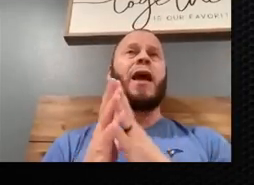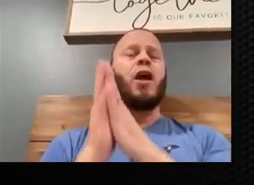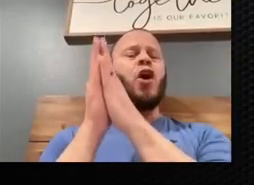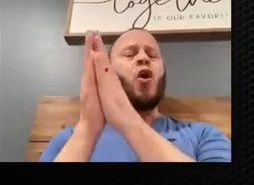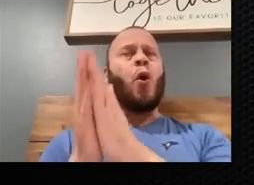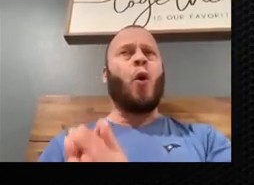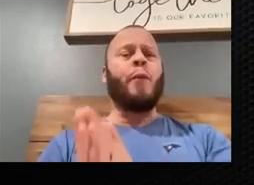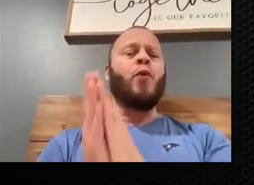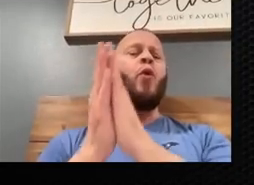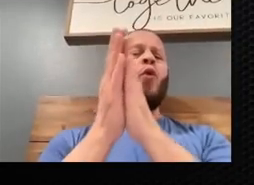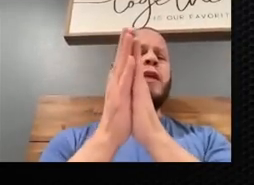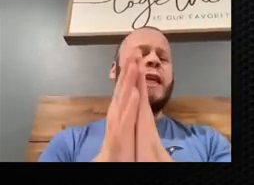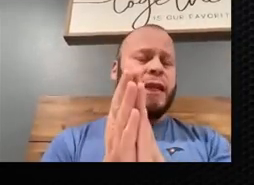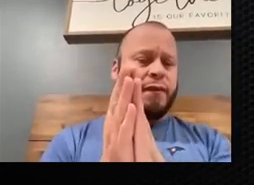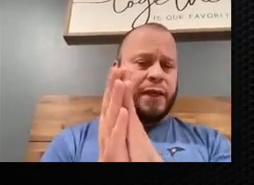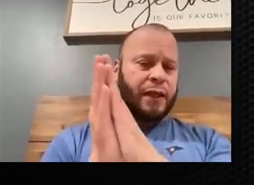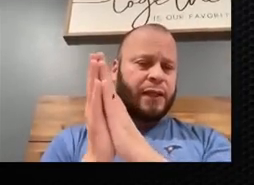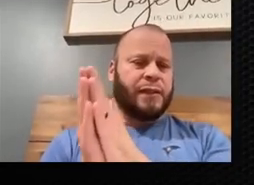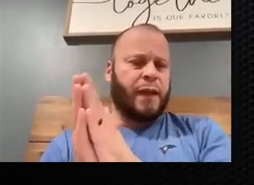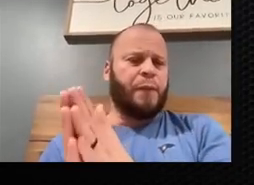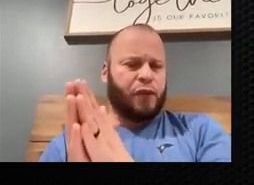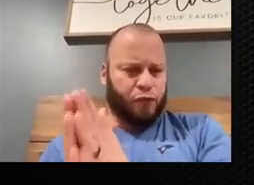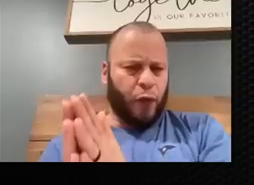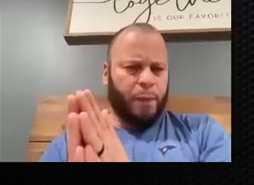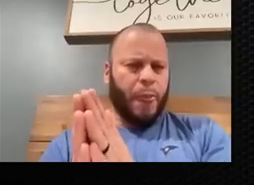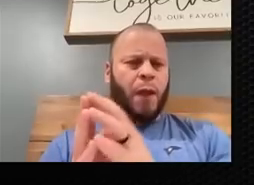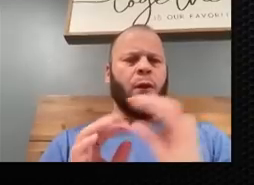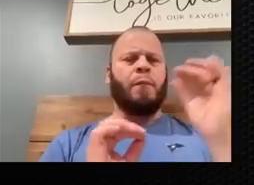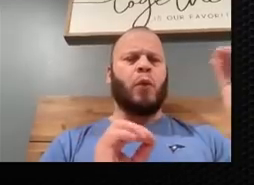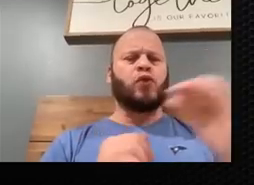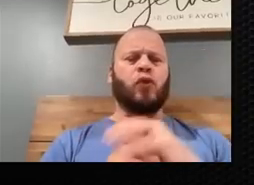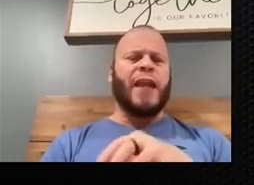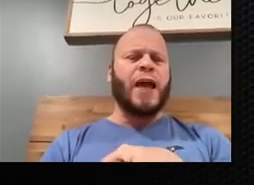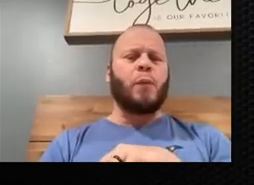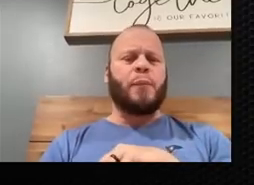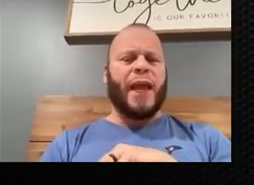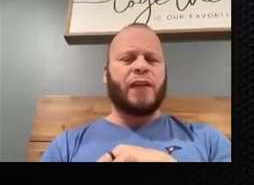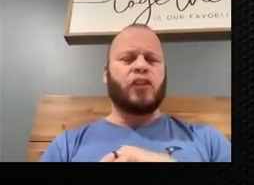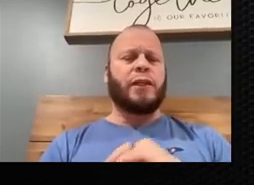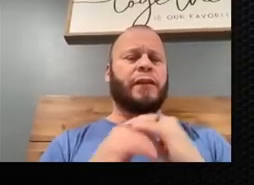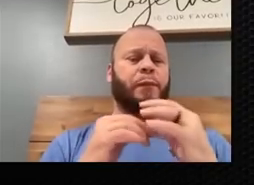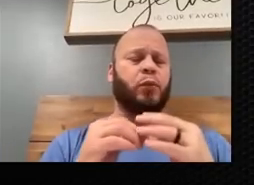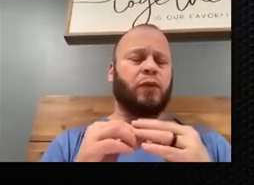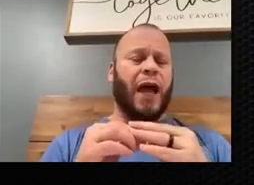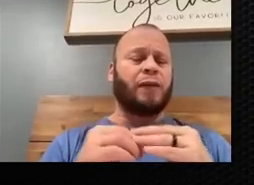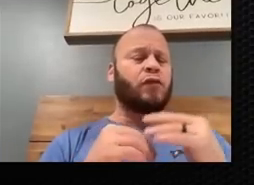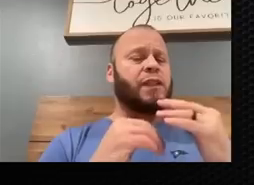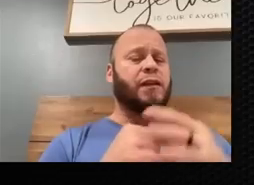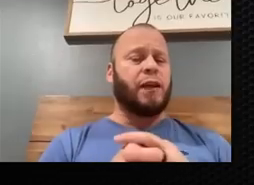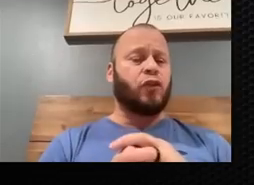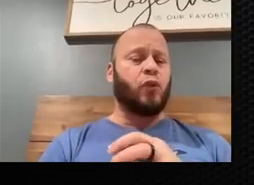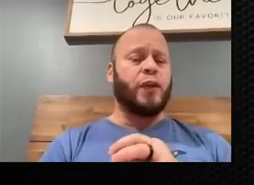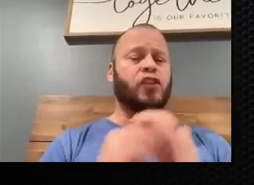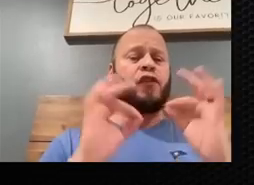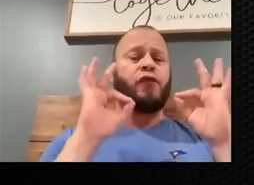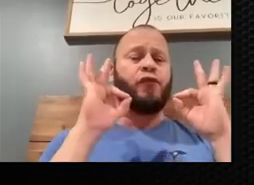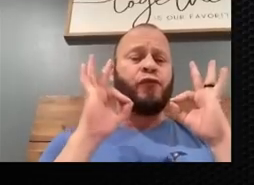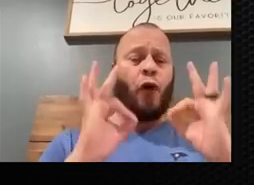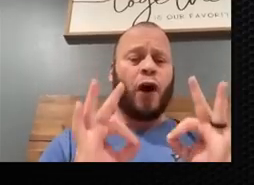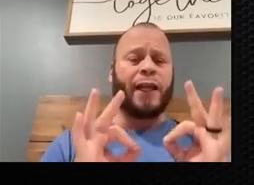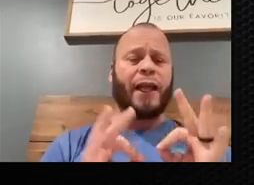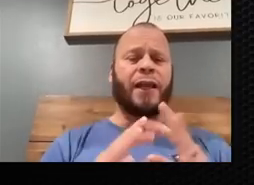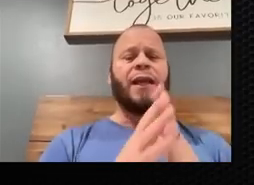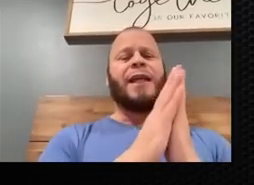posicionar como o líder que sempre foi. Bolsonaro pede que deputados e senadores